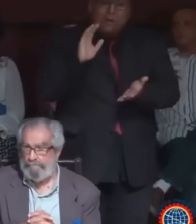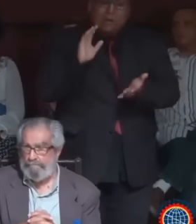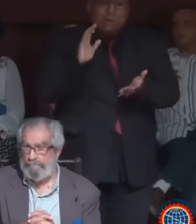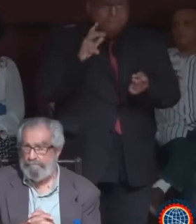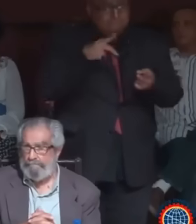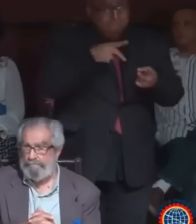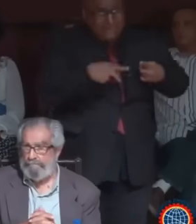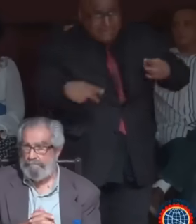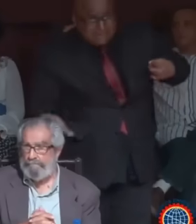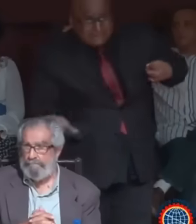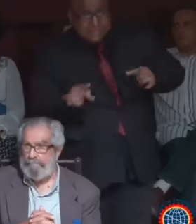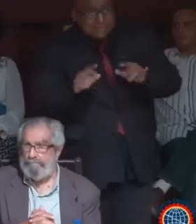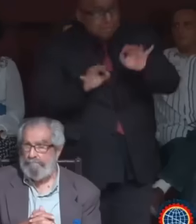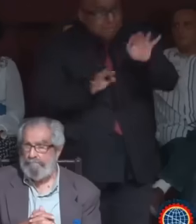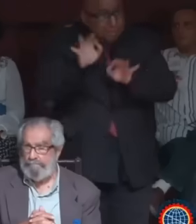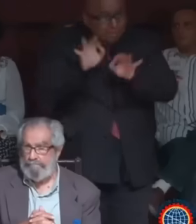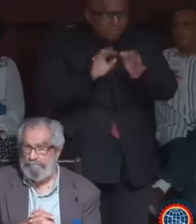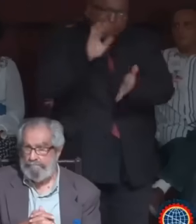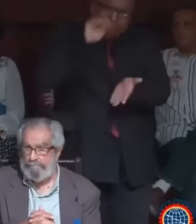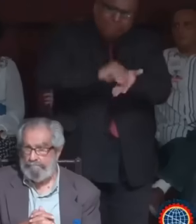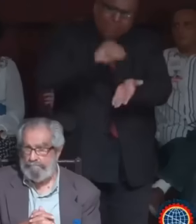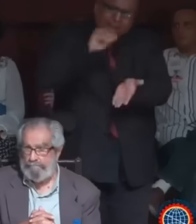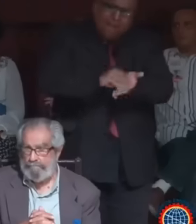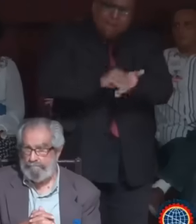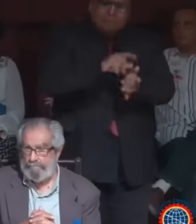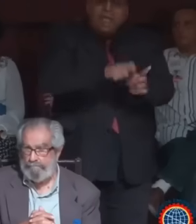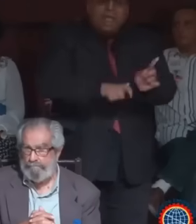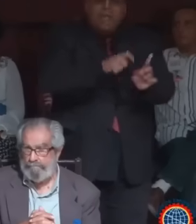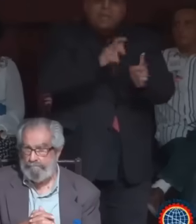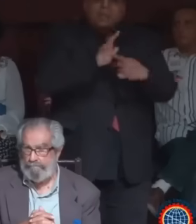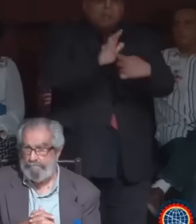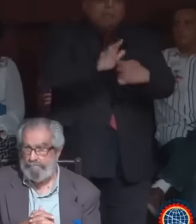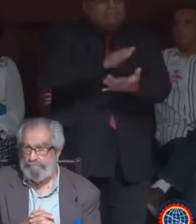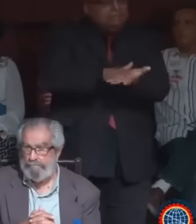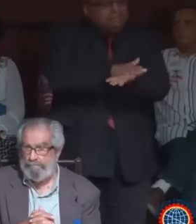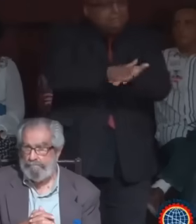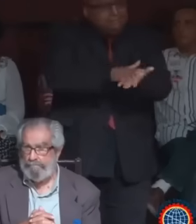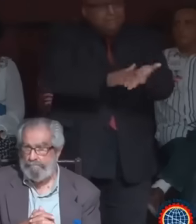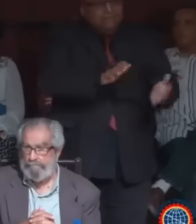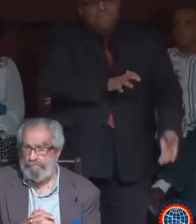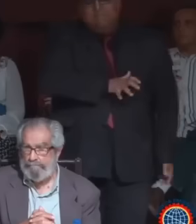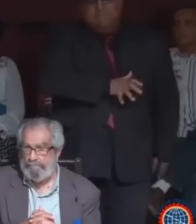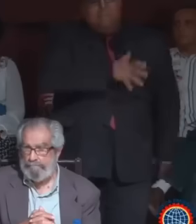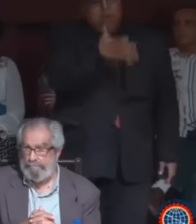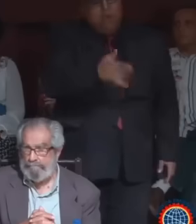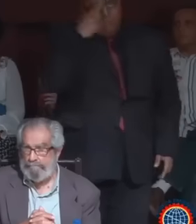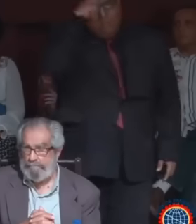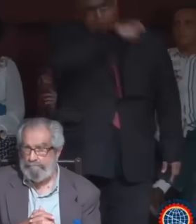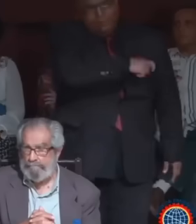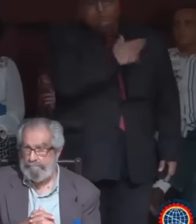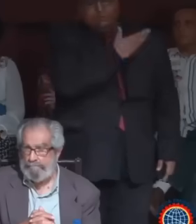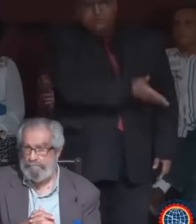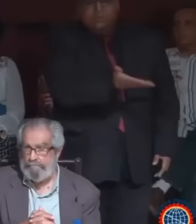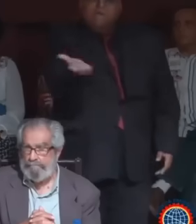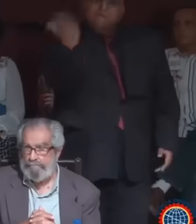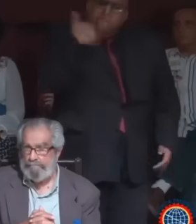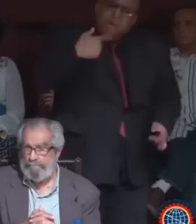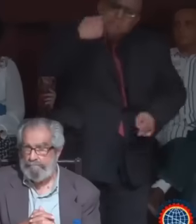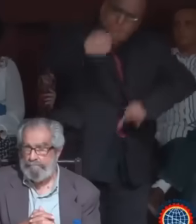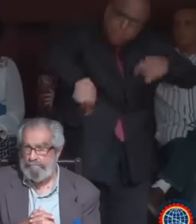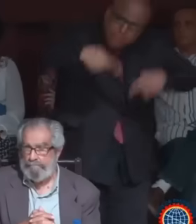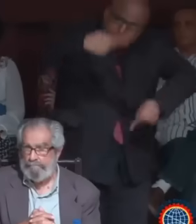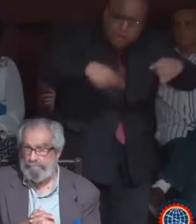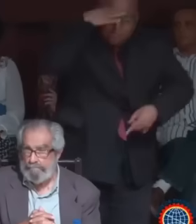vida de um presidente despreparado e omisso, eu tenho certeza que vai ser ainda muito mais difícil. Vem para o debate,